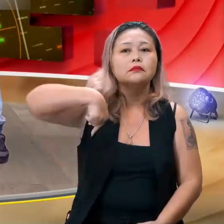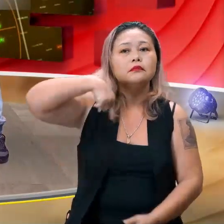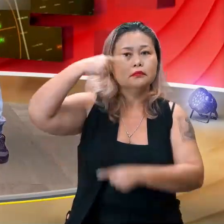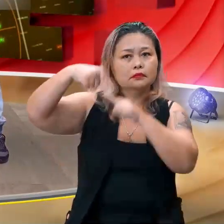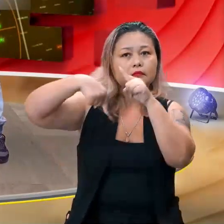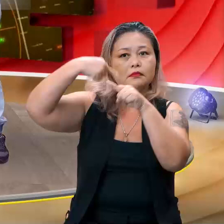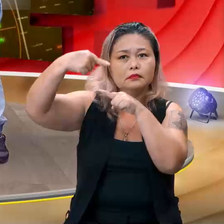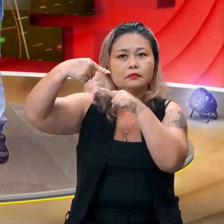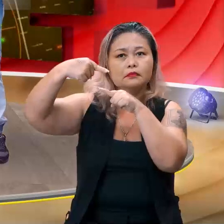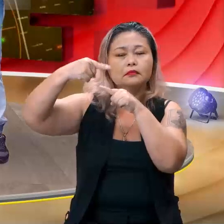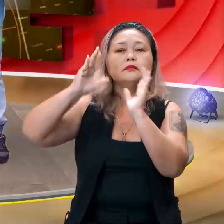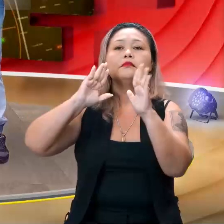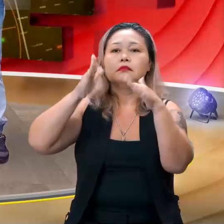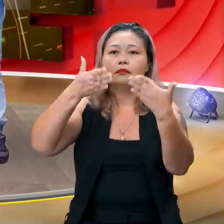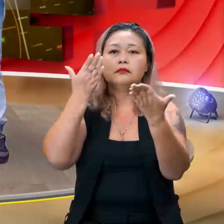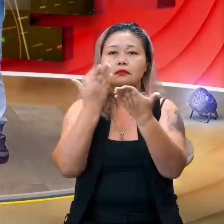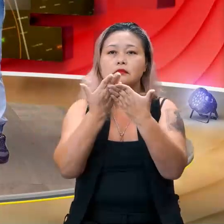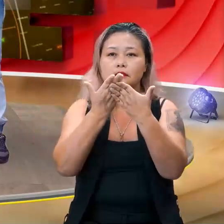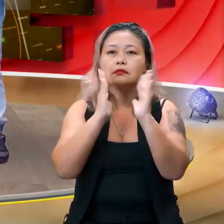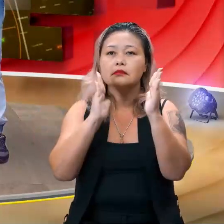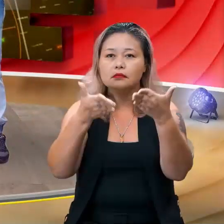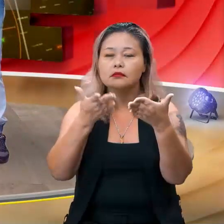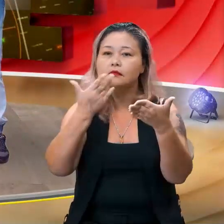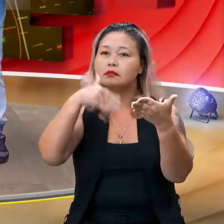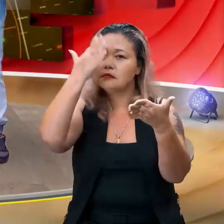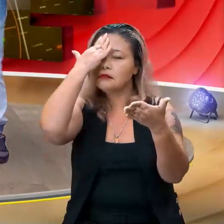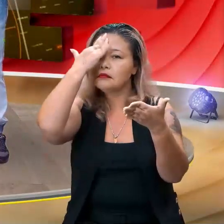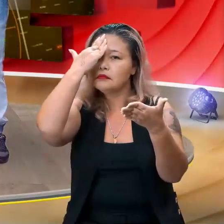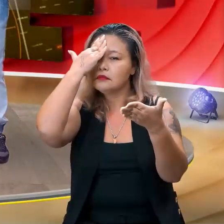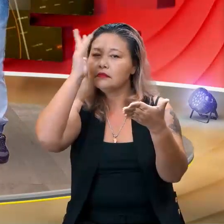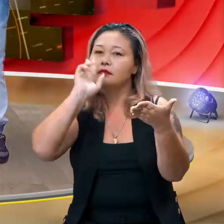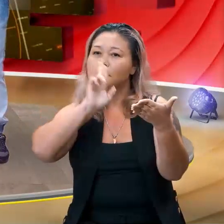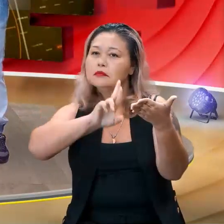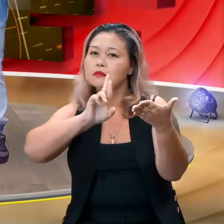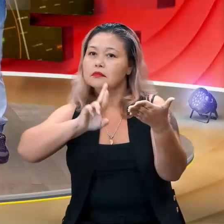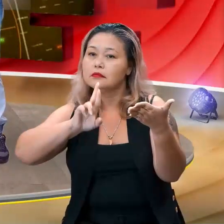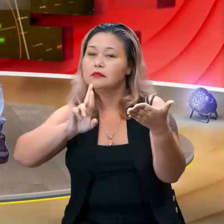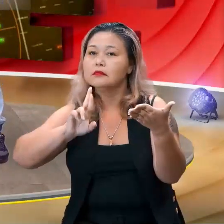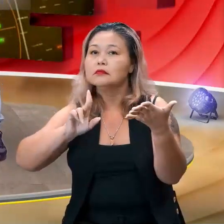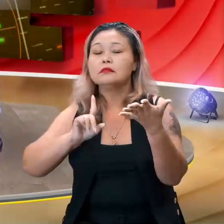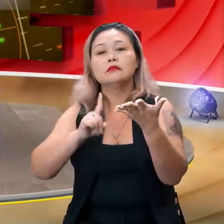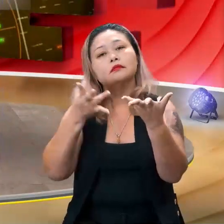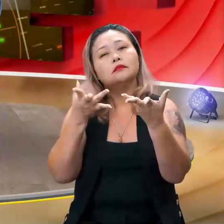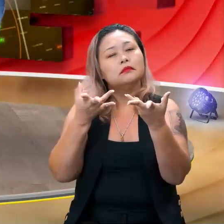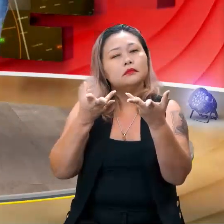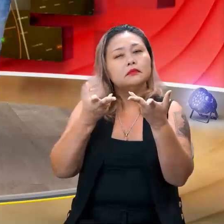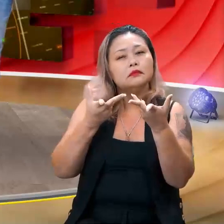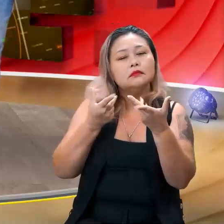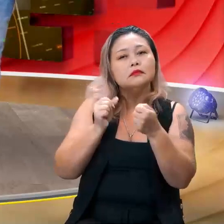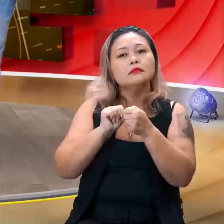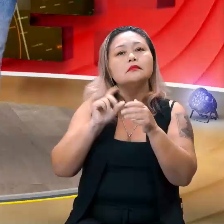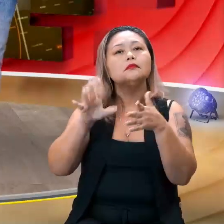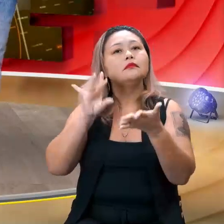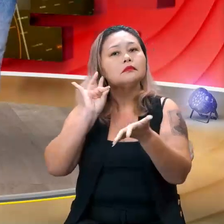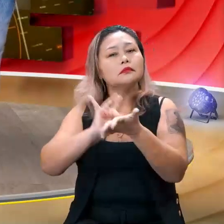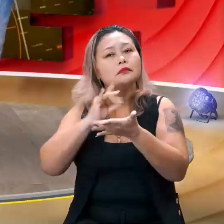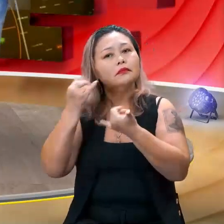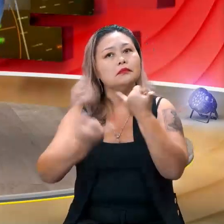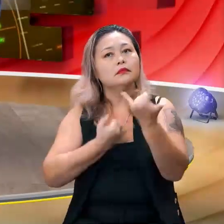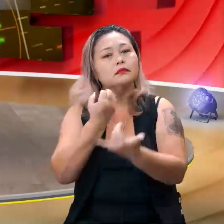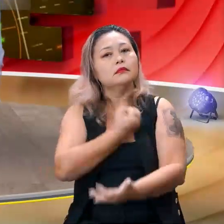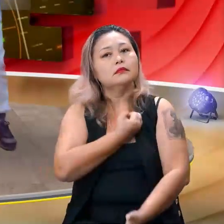aula específica, vamos lá. Para que vocês fiquem sabendo dos resultados, que são maravilhosos. Verdade. Vamos no Brincando com os